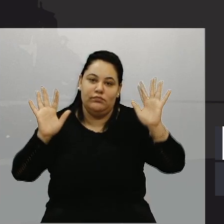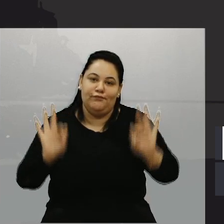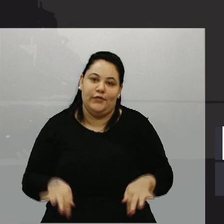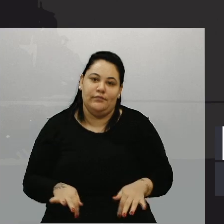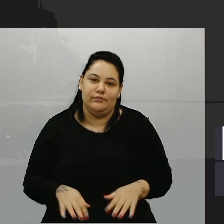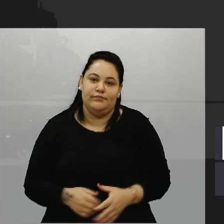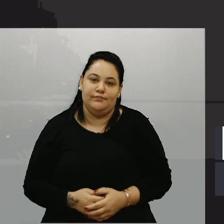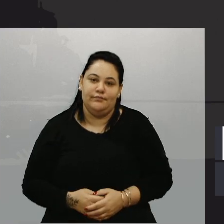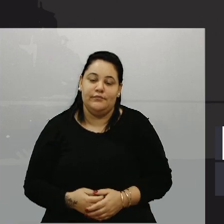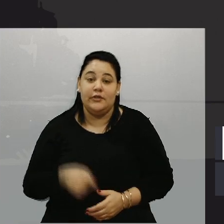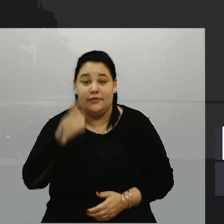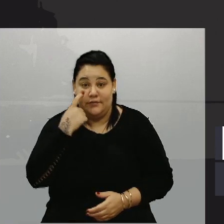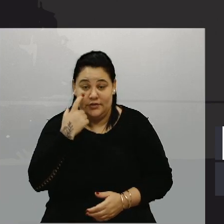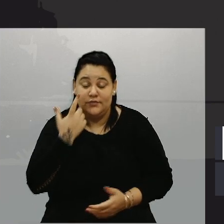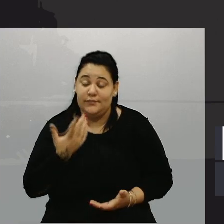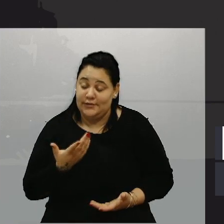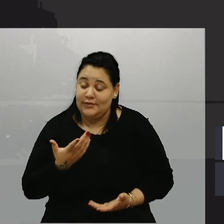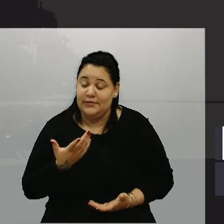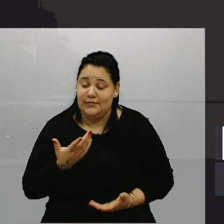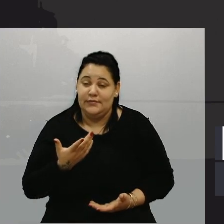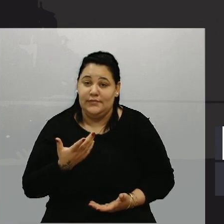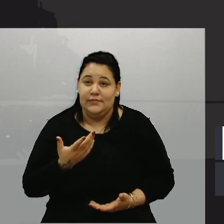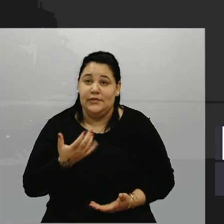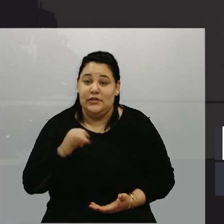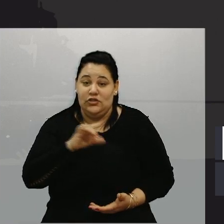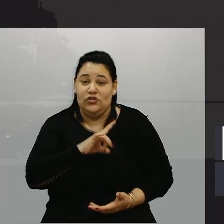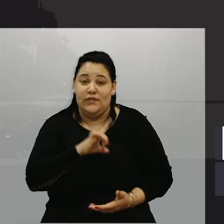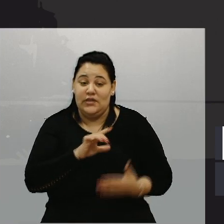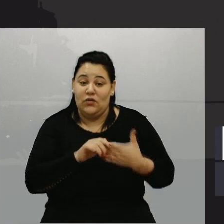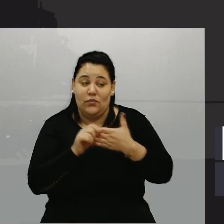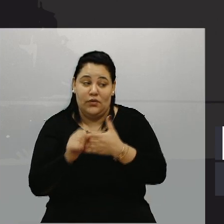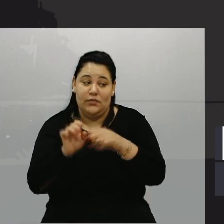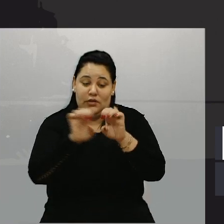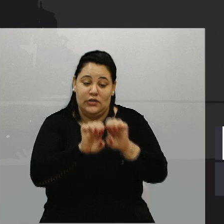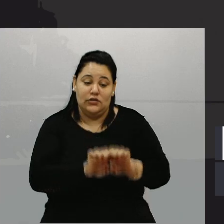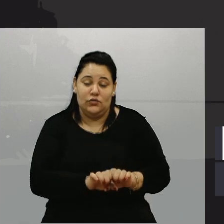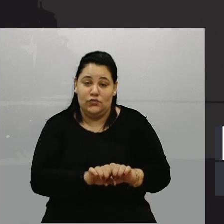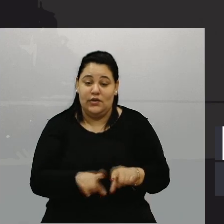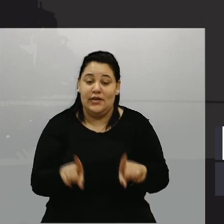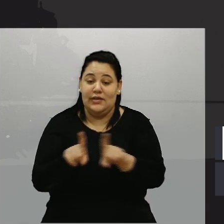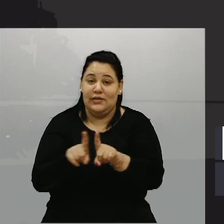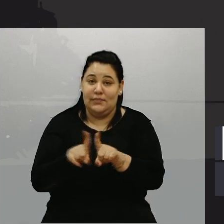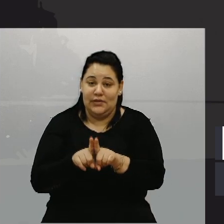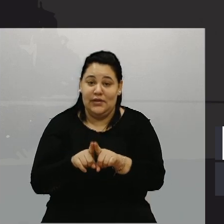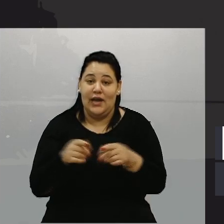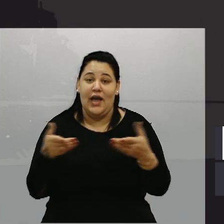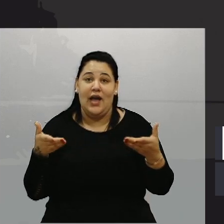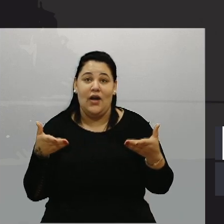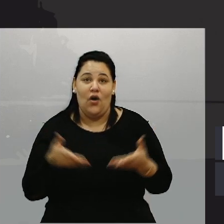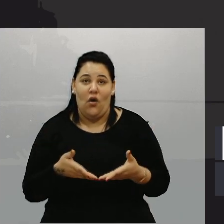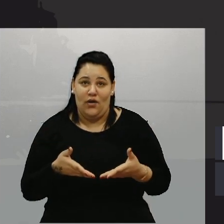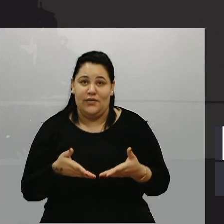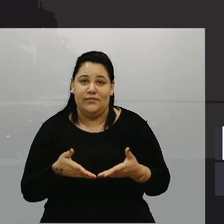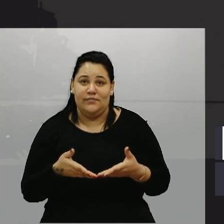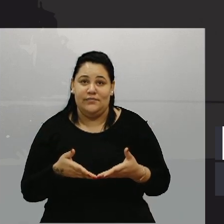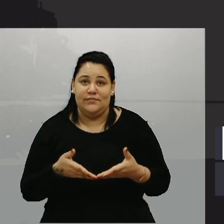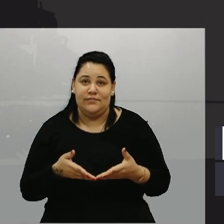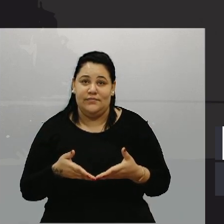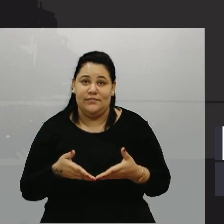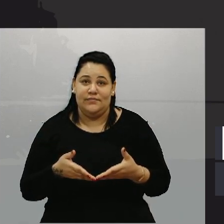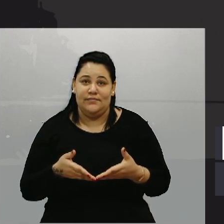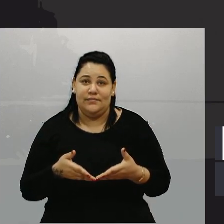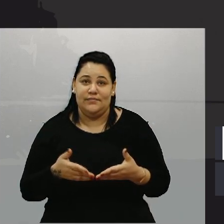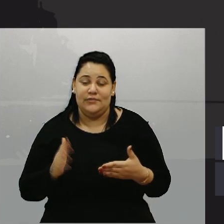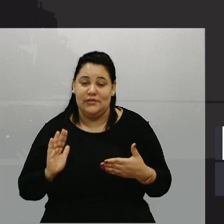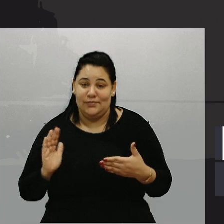o monitoramento destas estruturas e também agora das encostas, inclusive o vereador